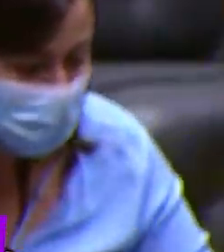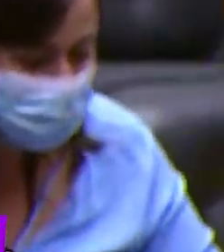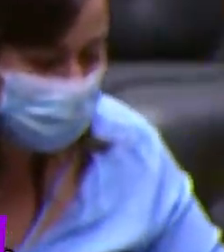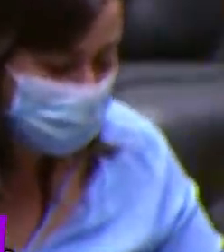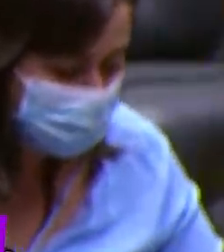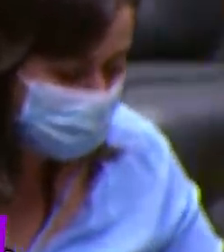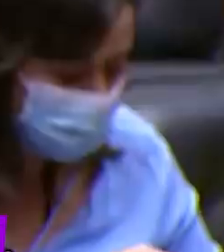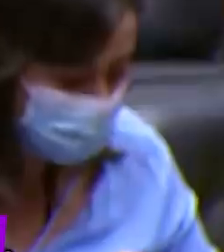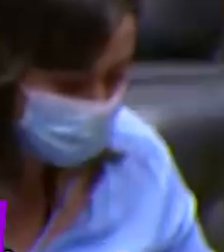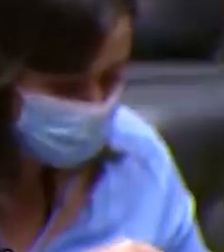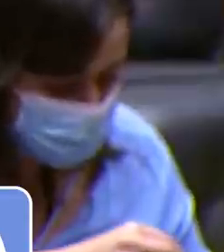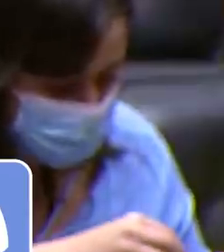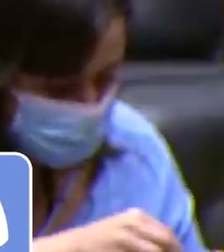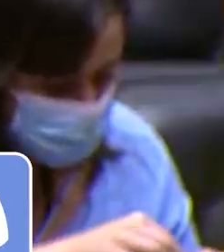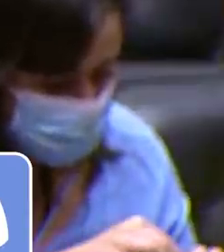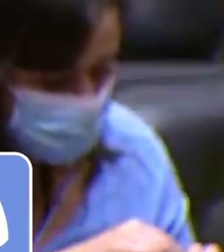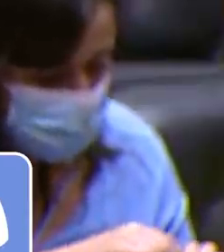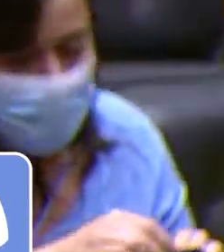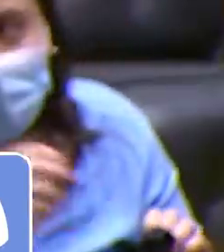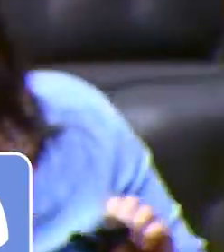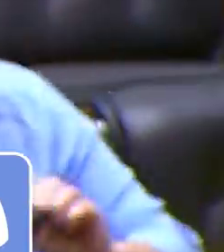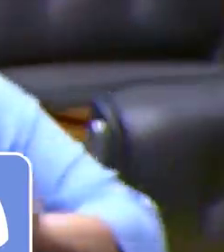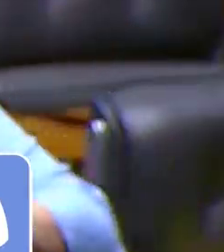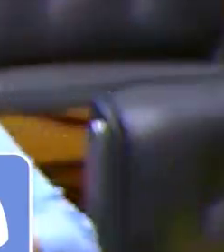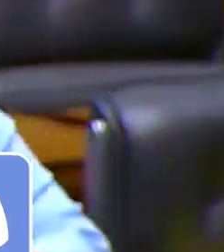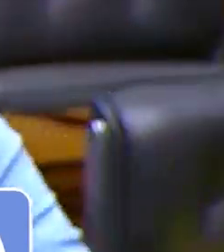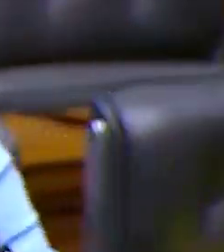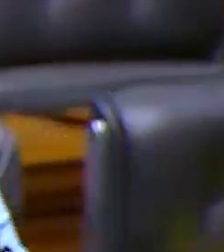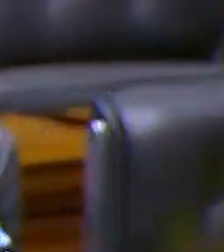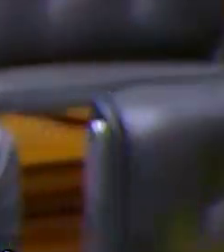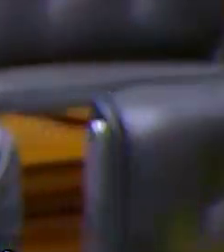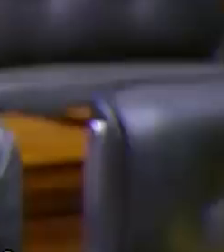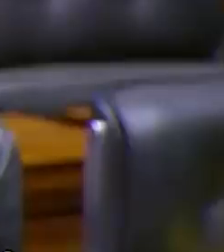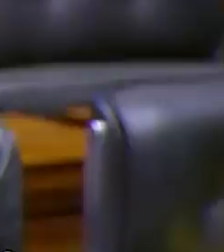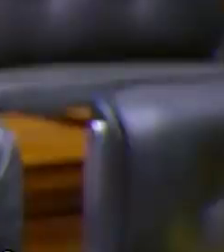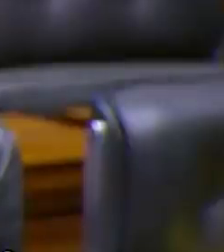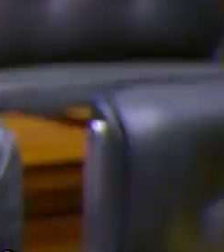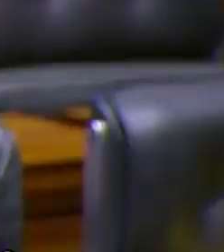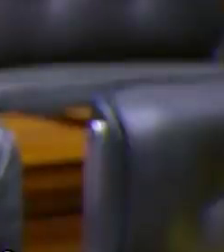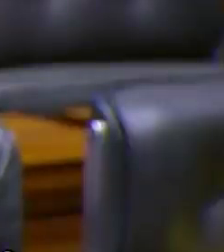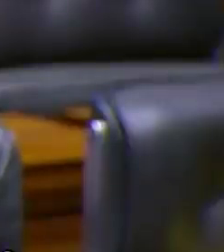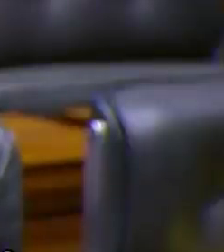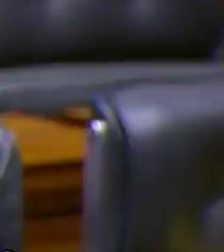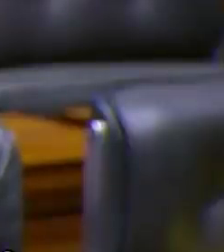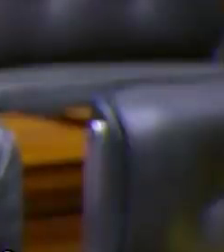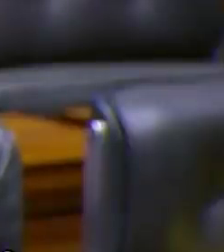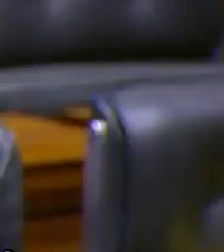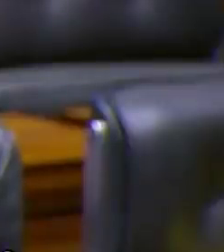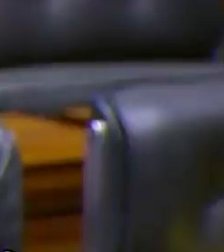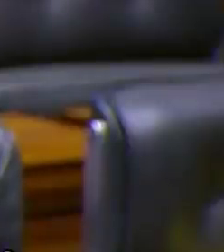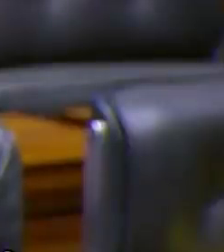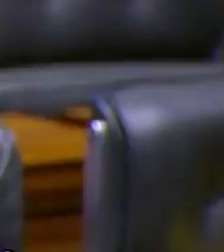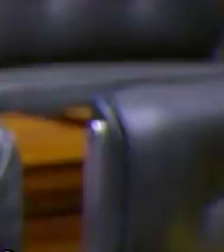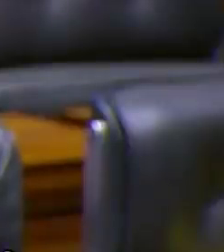ITR, realmente são burocracias desnecessárias. Me surpreende que o senador tenha incluído isso em seu relatório, não saiu assim da Câmara,